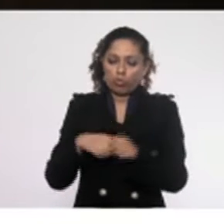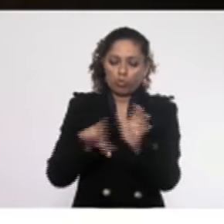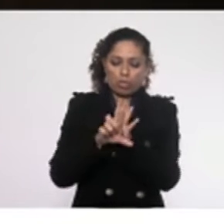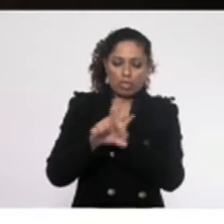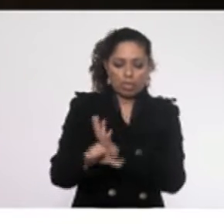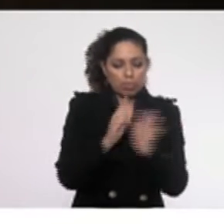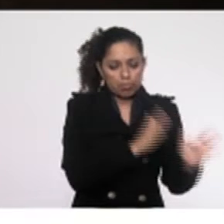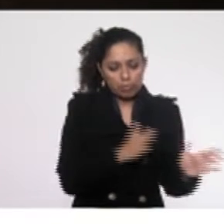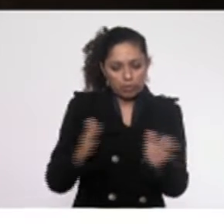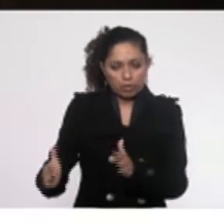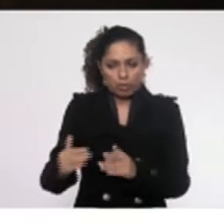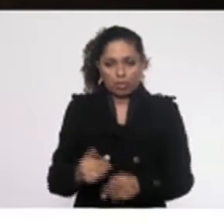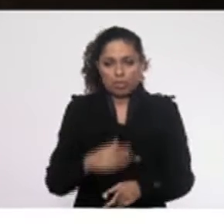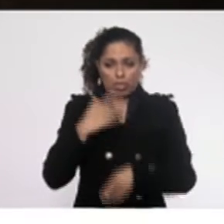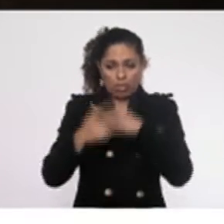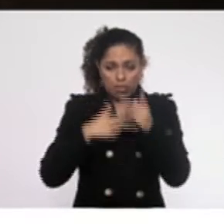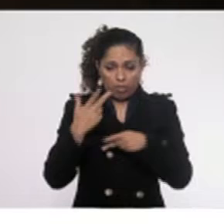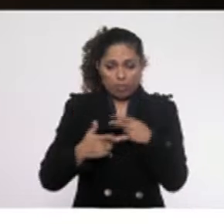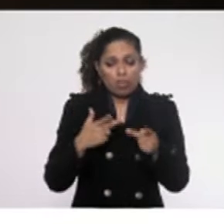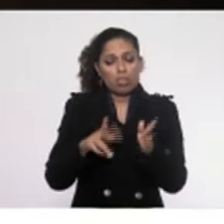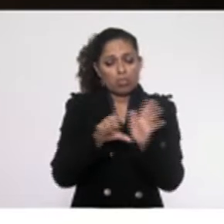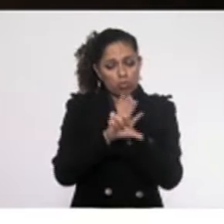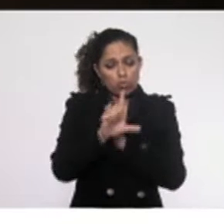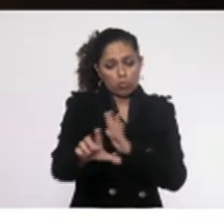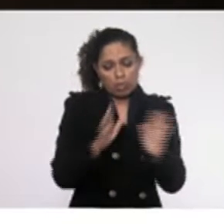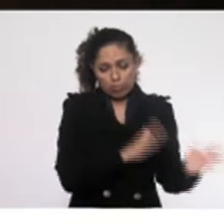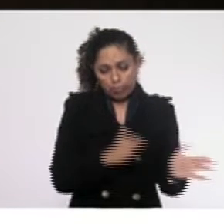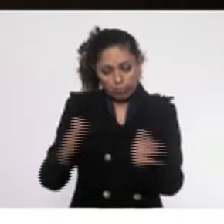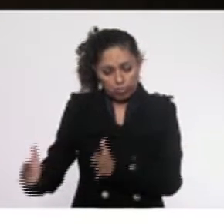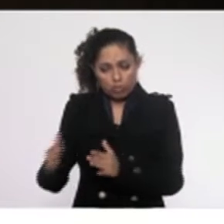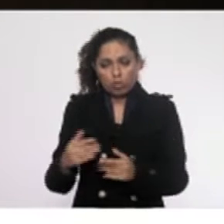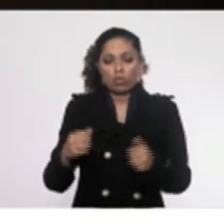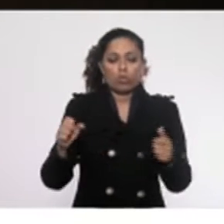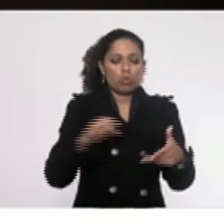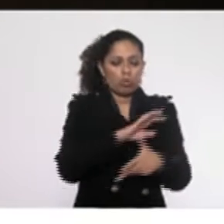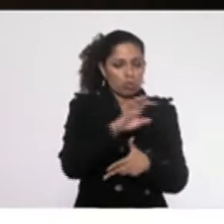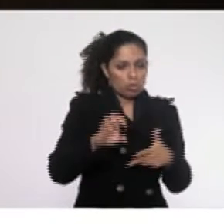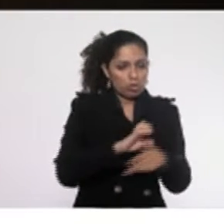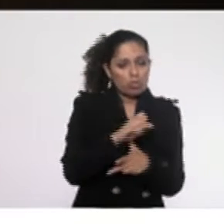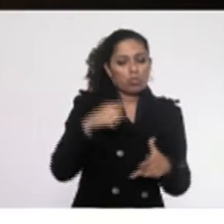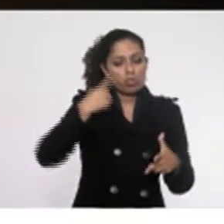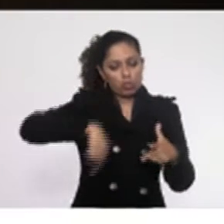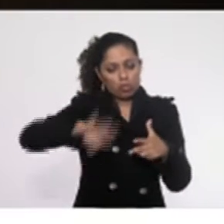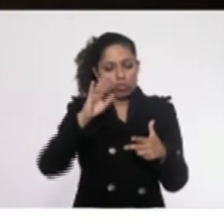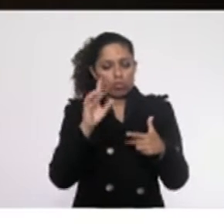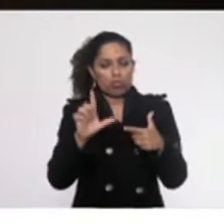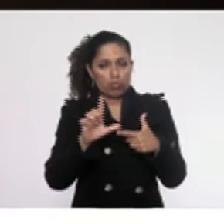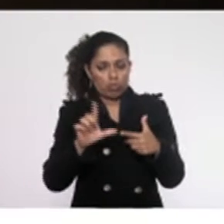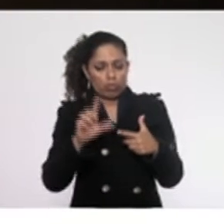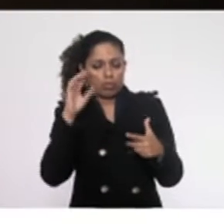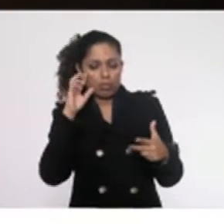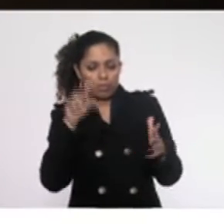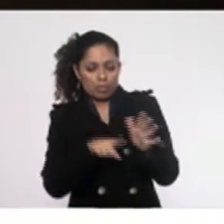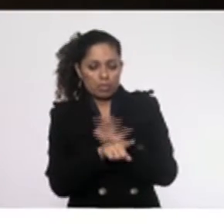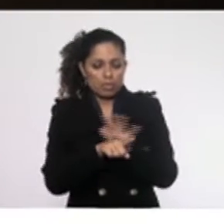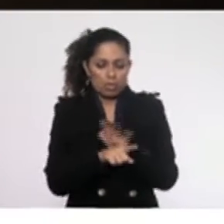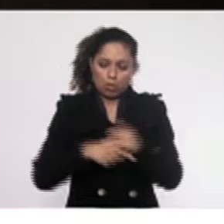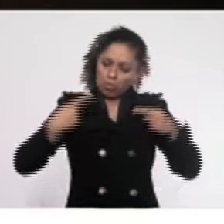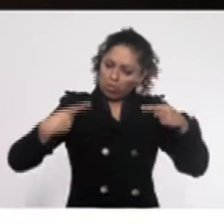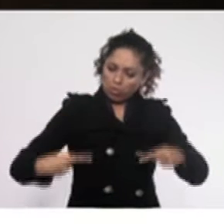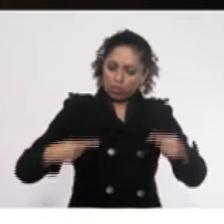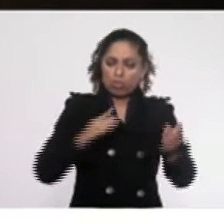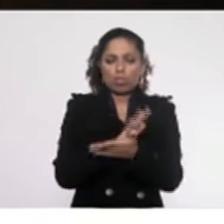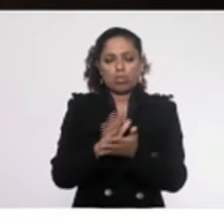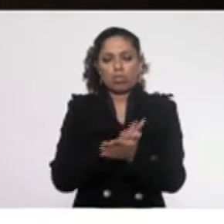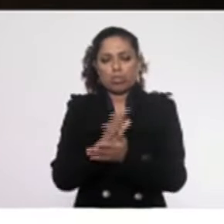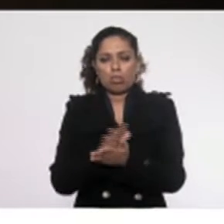ordinária. A LDO se trata de lei ordinária, de iniciativa do Executivo, que está sendo avaliada nessa casa. Então, não há nenhuma afronta